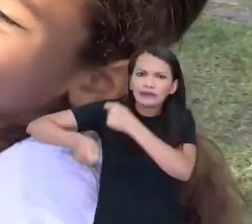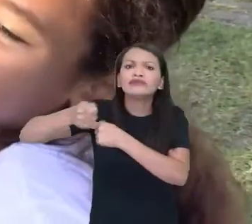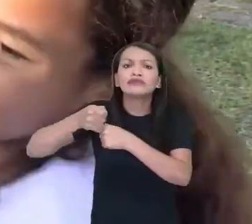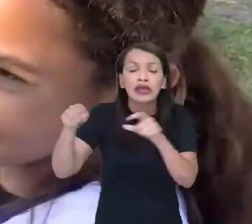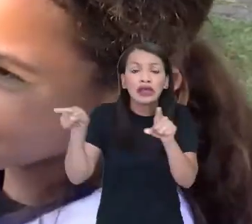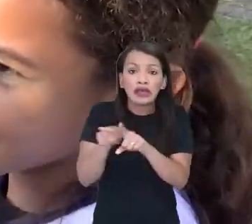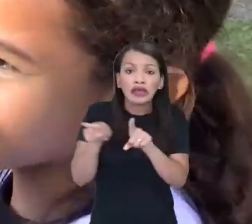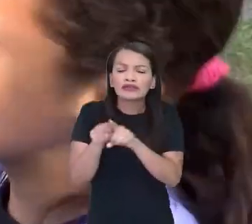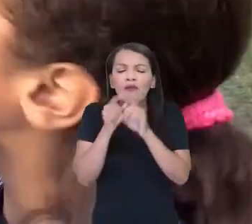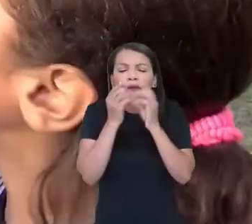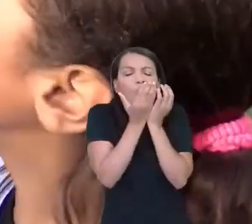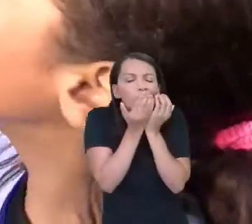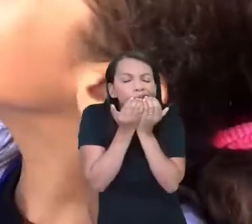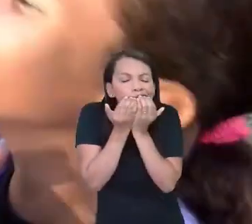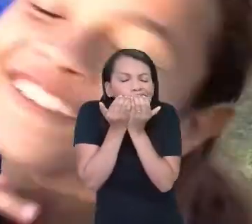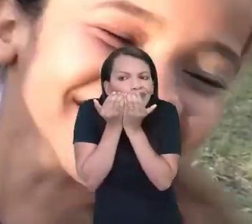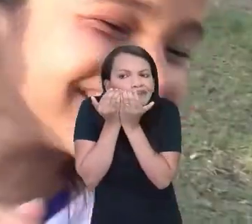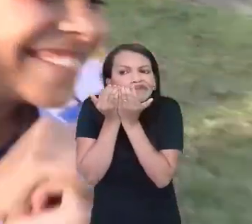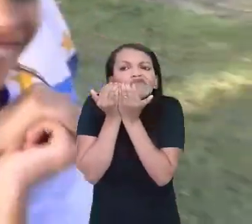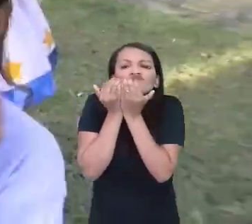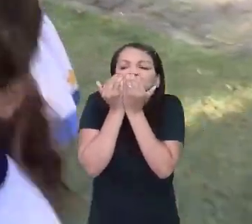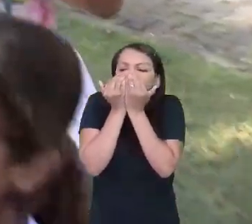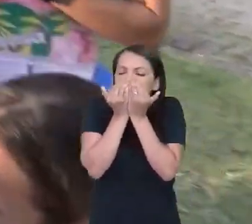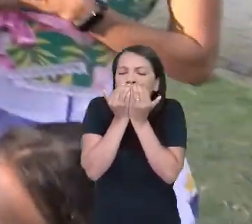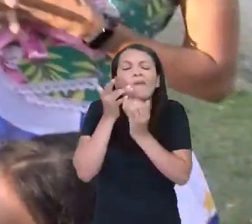cachorro quente.